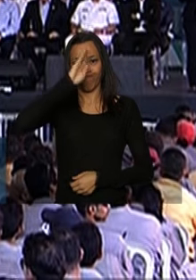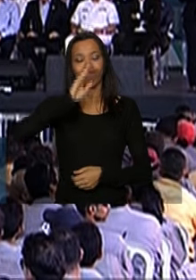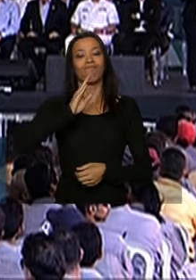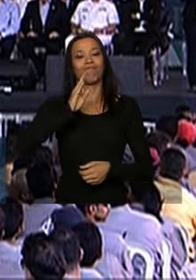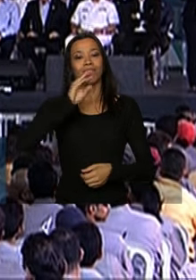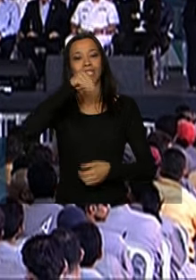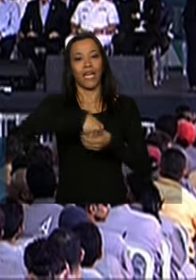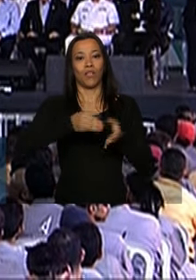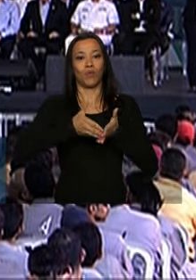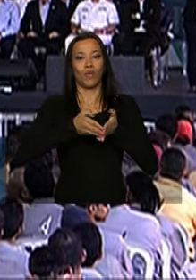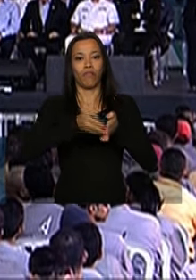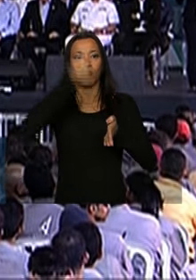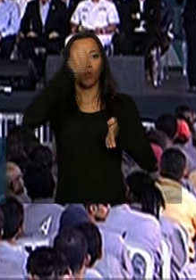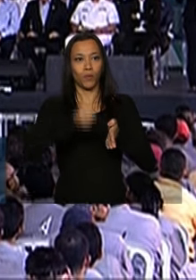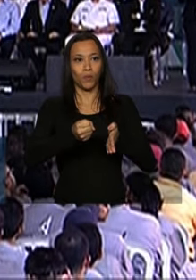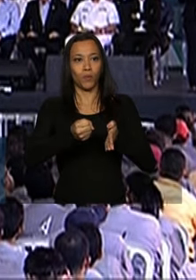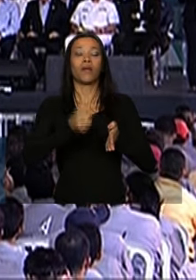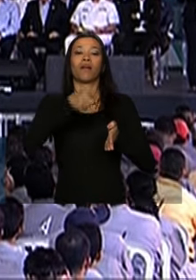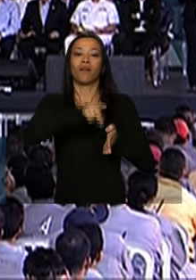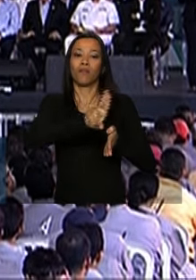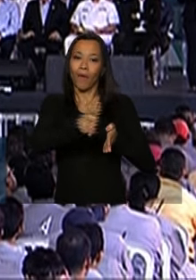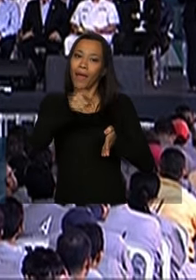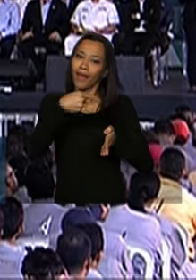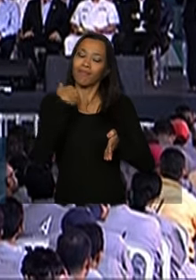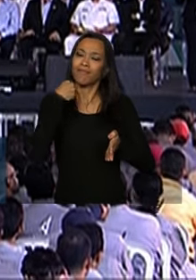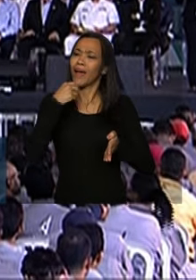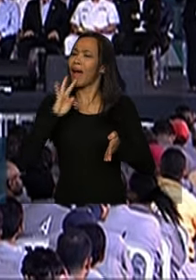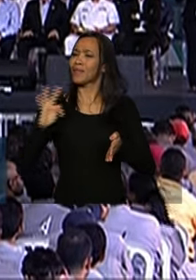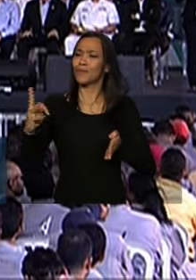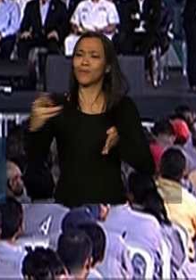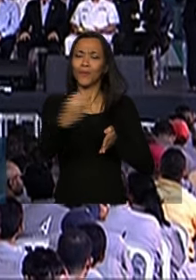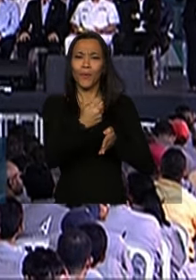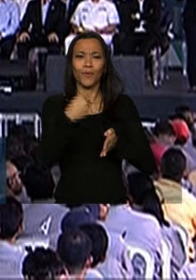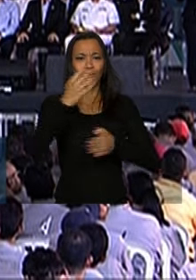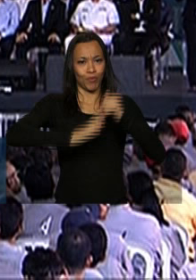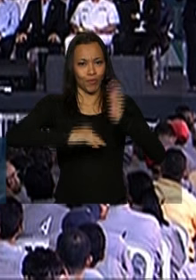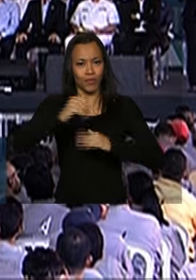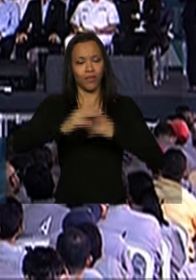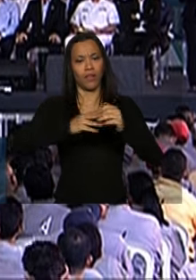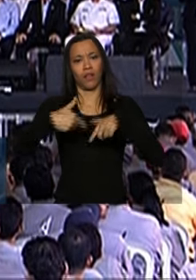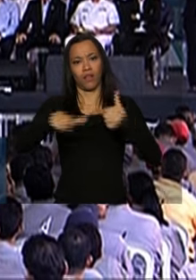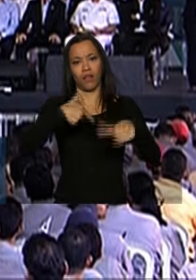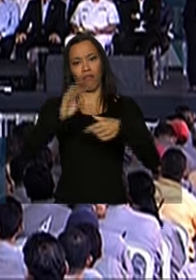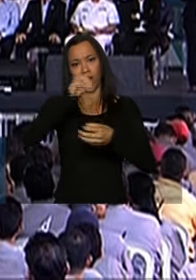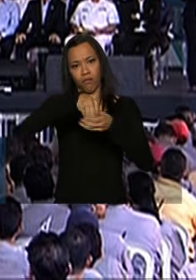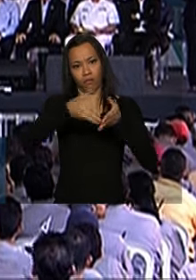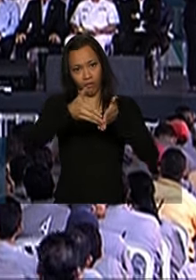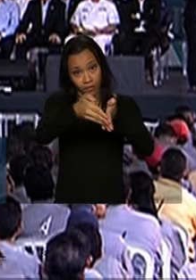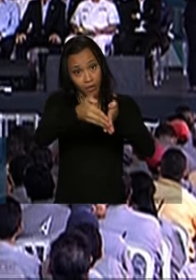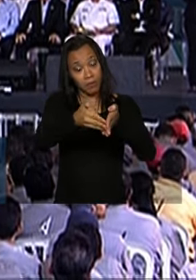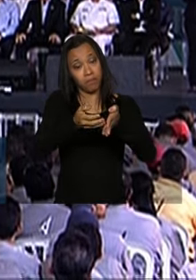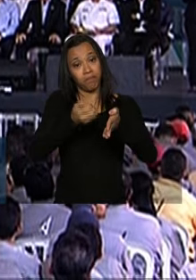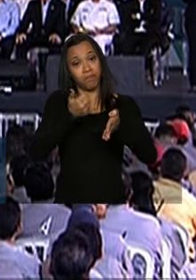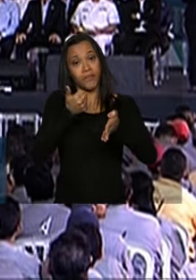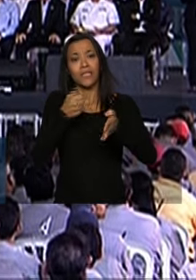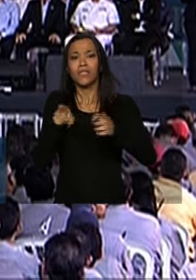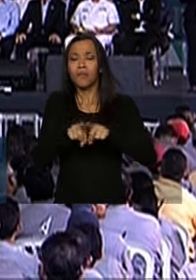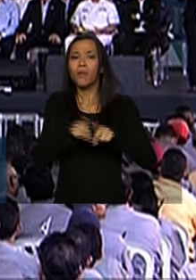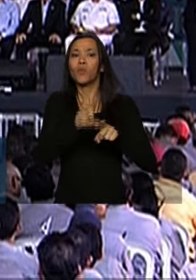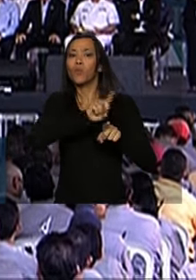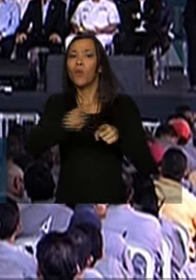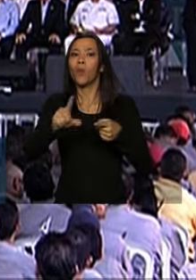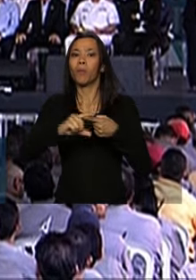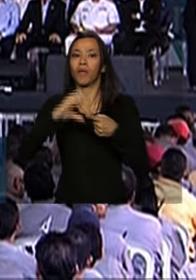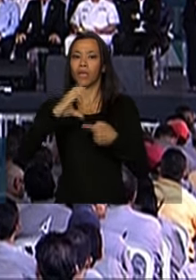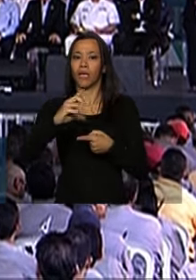Fábio Guilherme Lima Torres. Desejo a toda a tripulação e também a Cláudia Malvares,